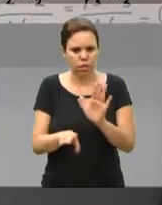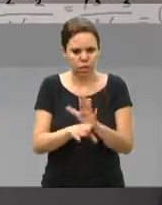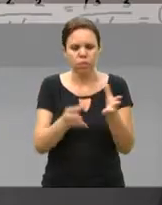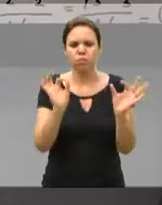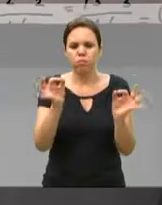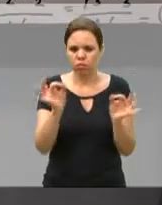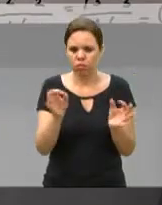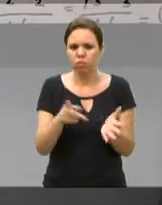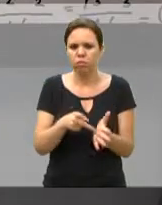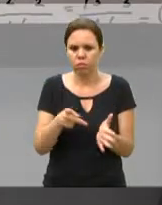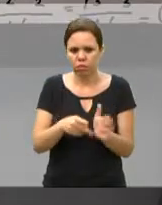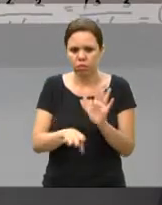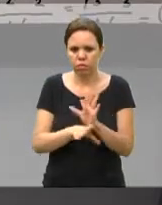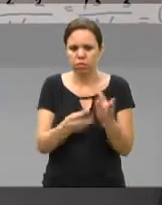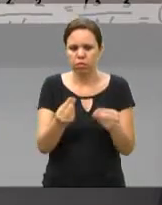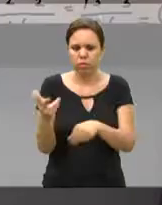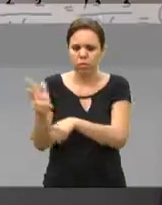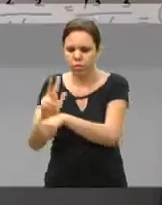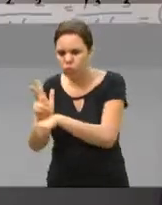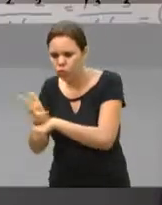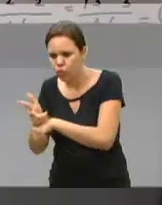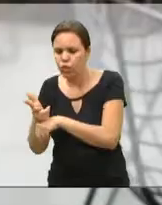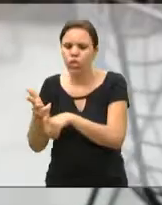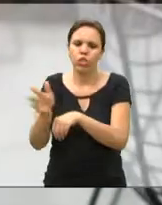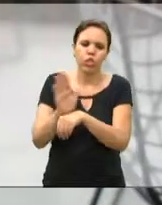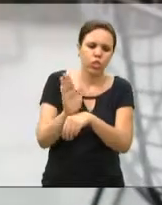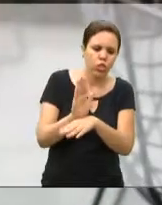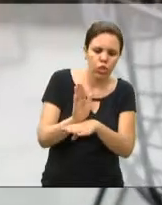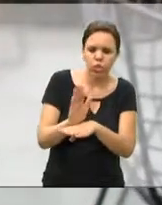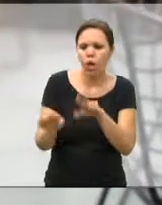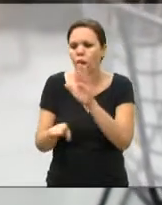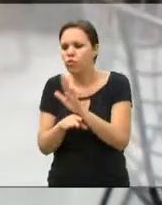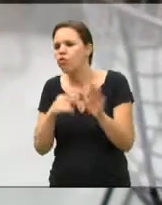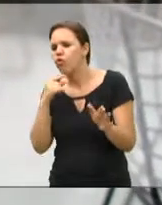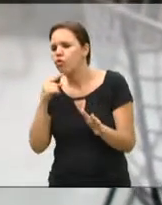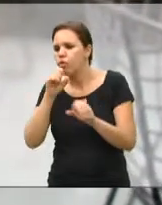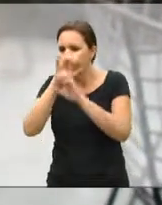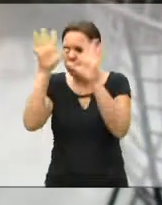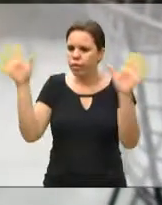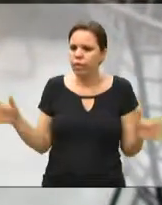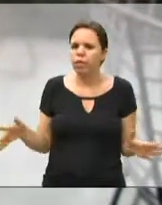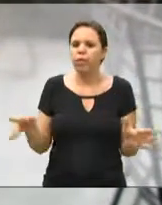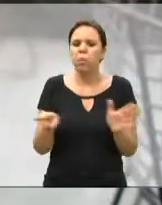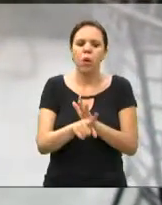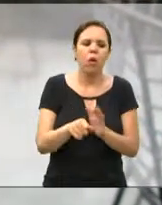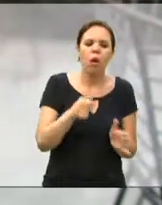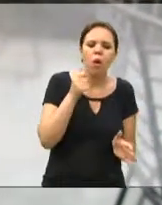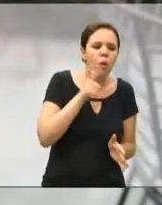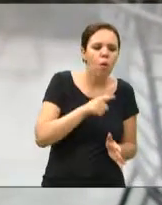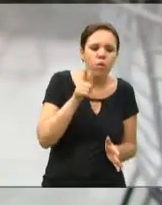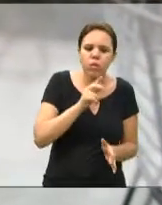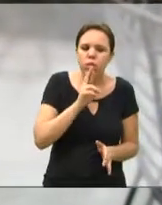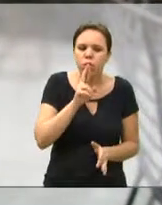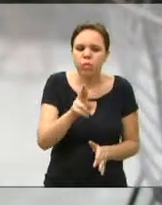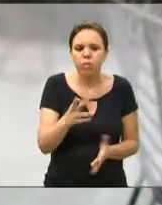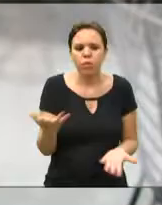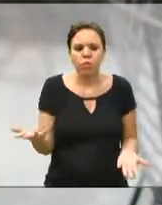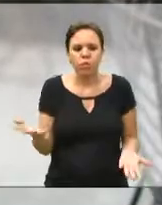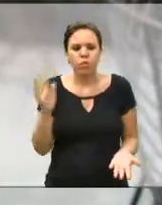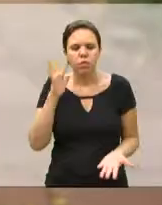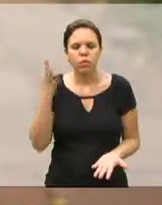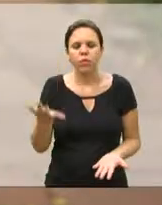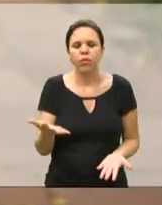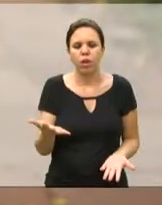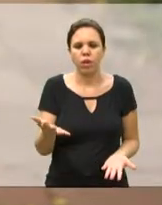Com certeza, com certeza. É um vídeo a mais que ele procura para sanar uma dúvida. Às vezes, uma questão que ele não conseguiu responder, que não conseguiu